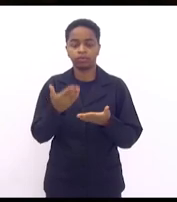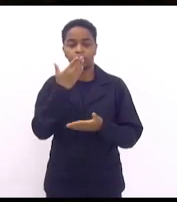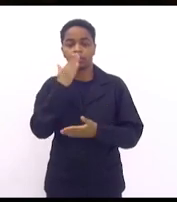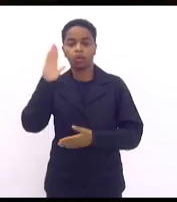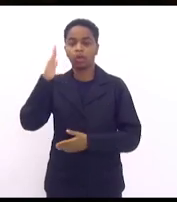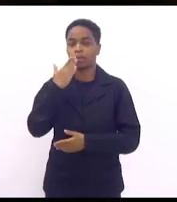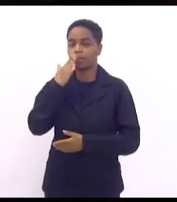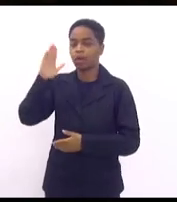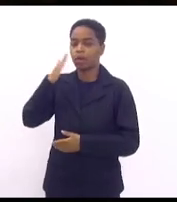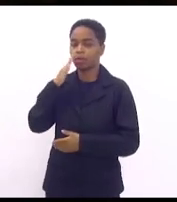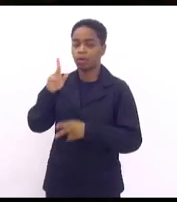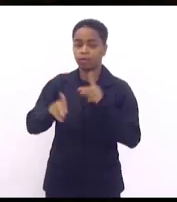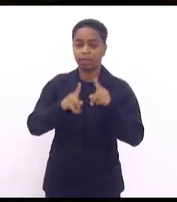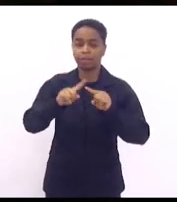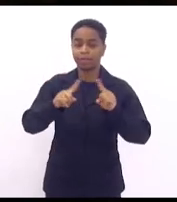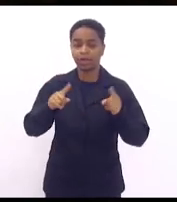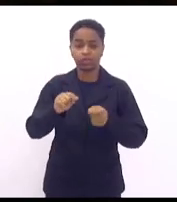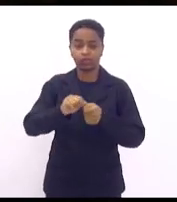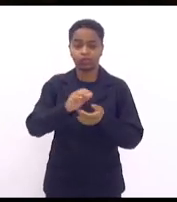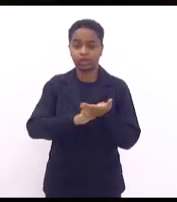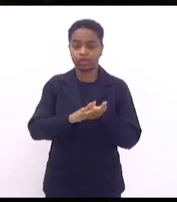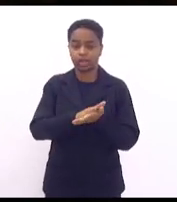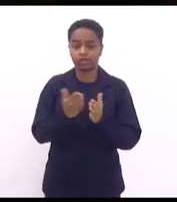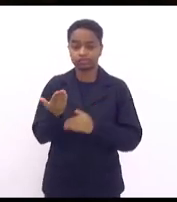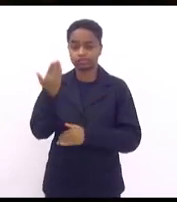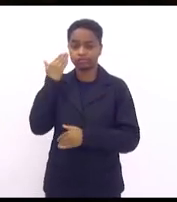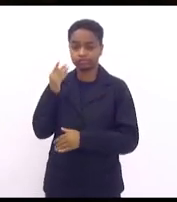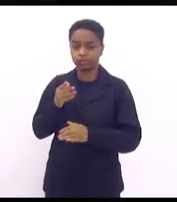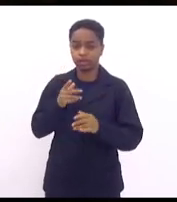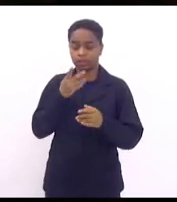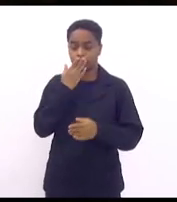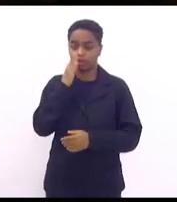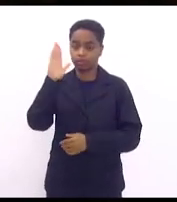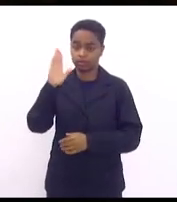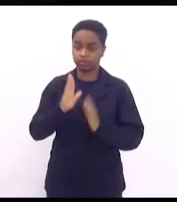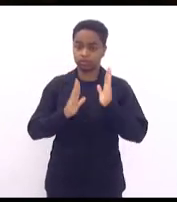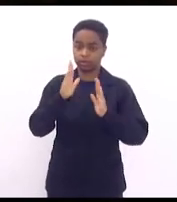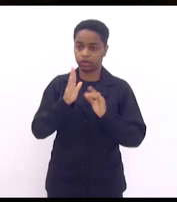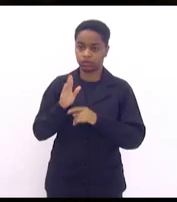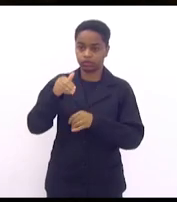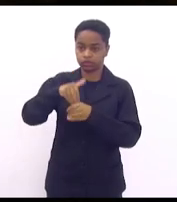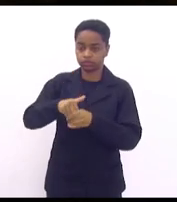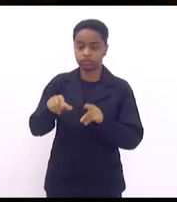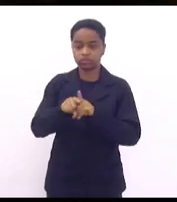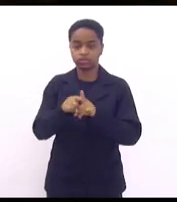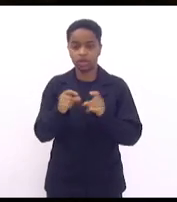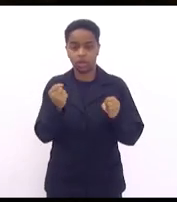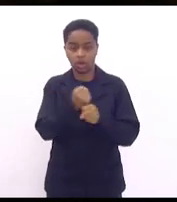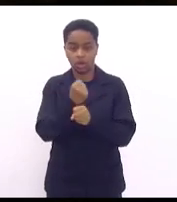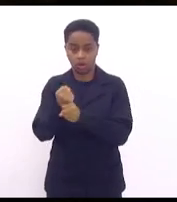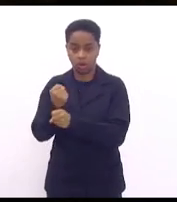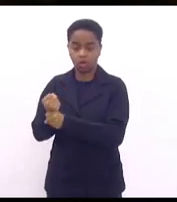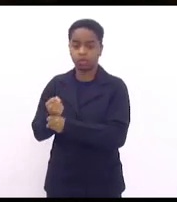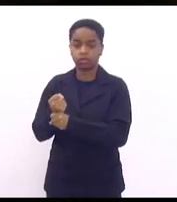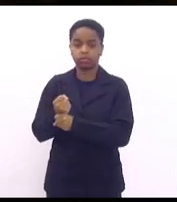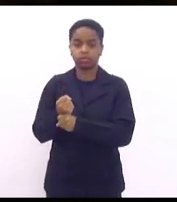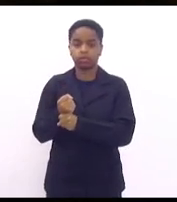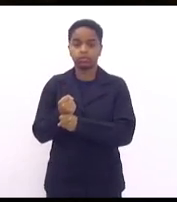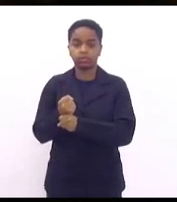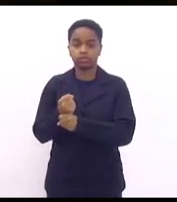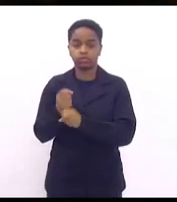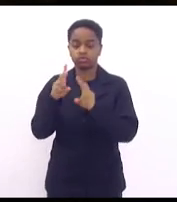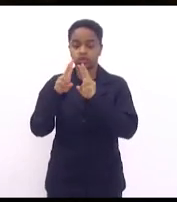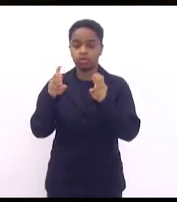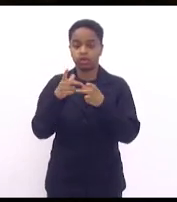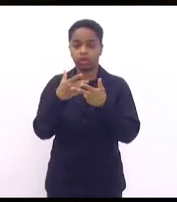povo, sem ter cumprido nada daquilo que prometeu durante a eleição, nem mesmo as obras das tragédias. Então, quando